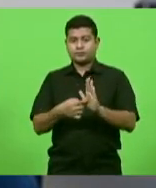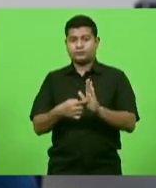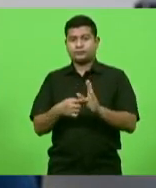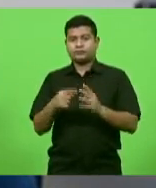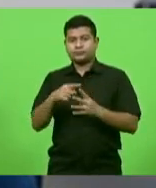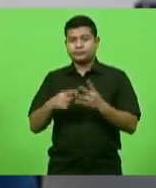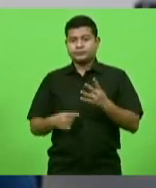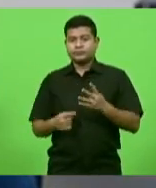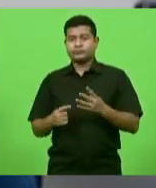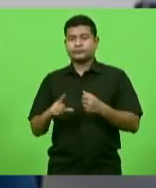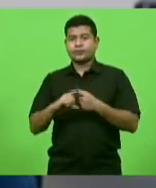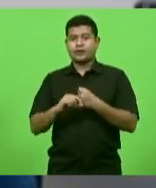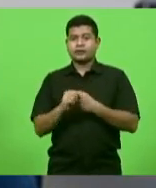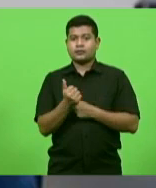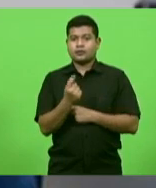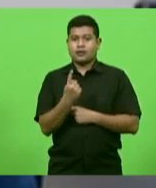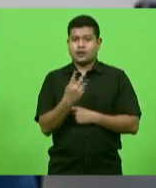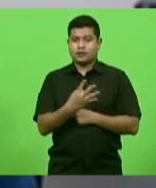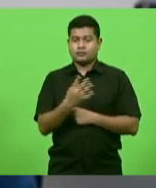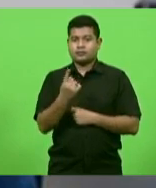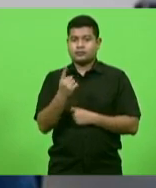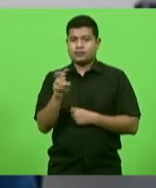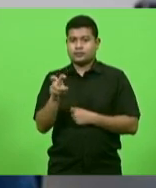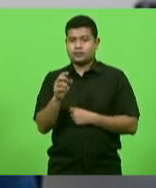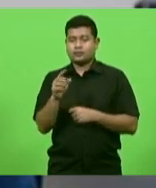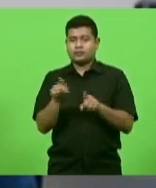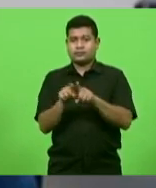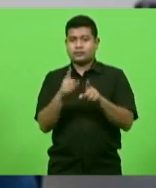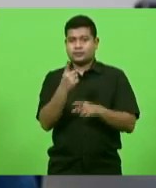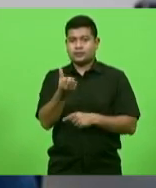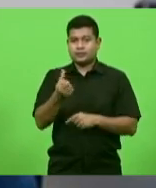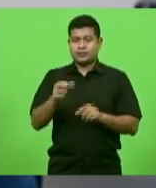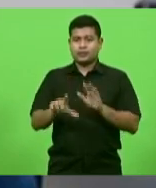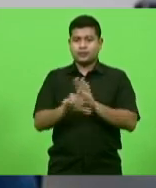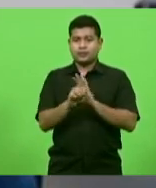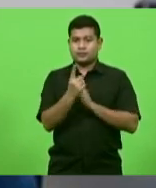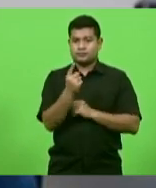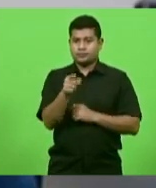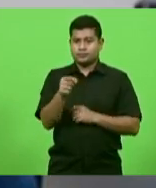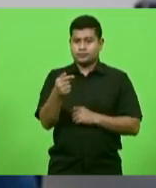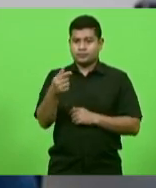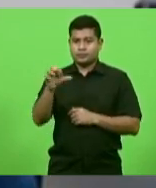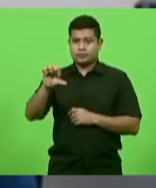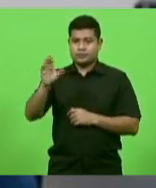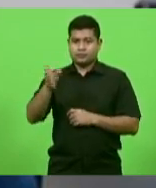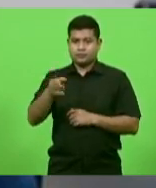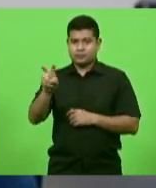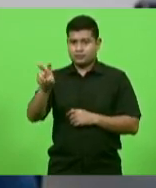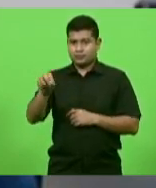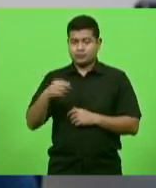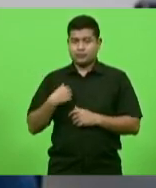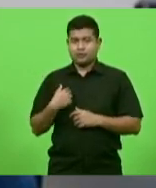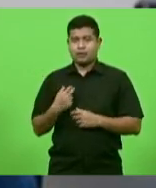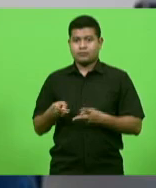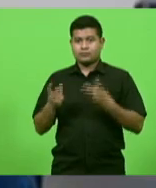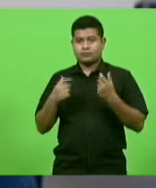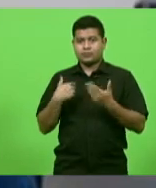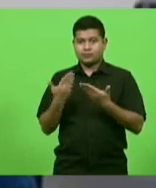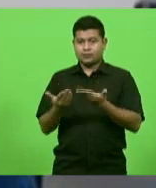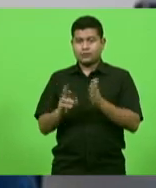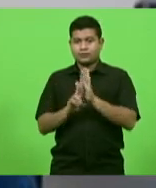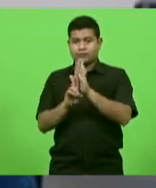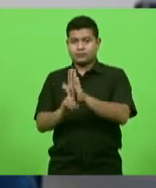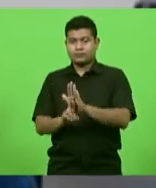exigidos pelos artigos 14 15 e 16 da Lei 1.079 Observe que os representantes